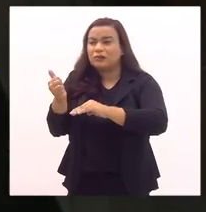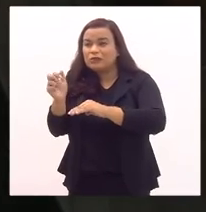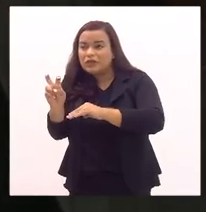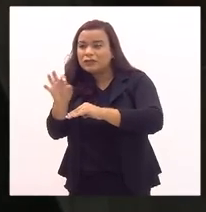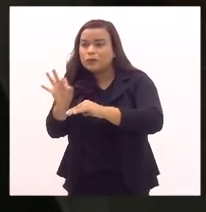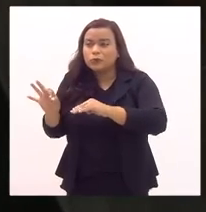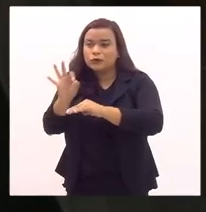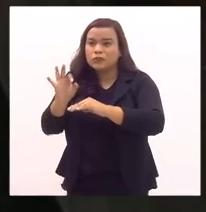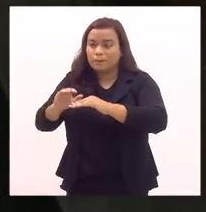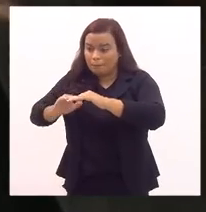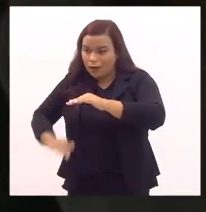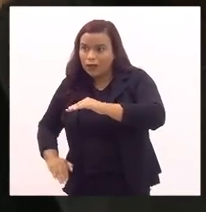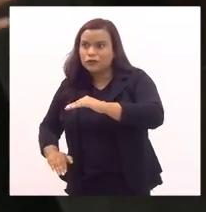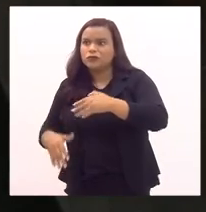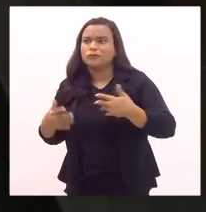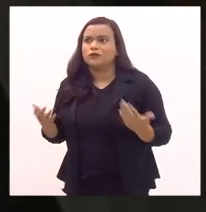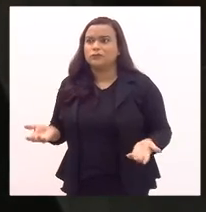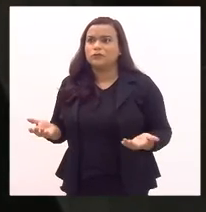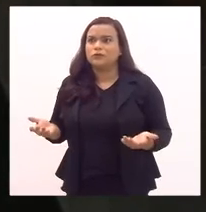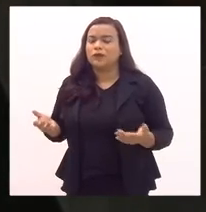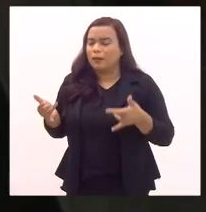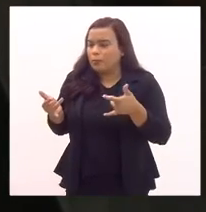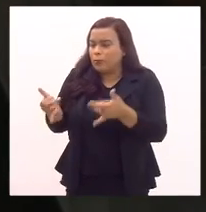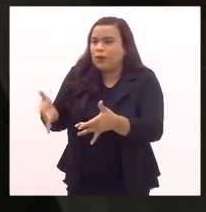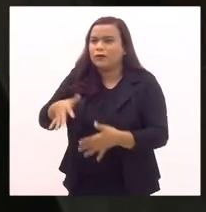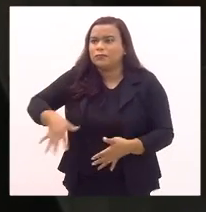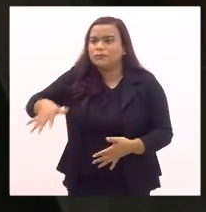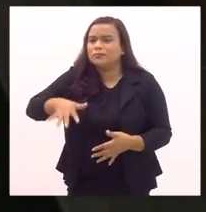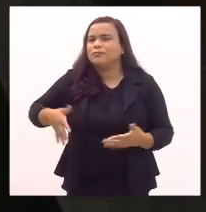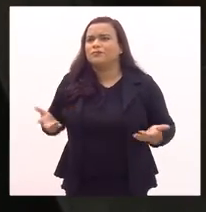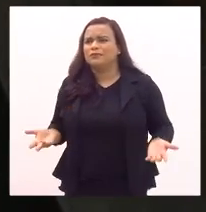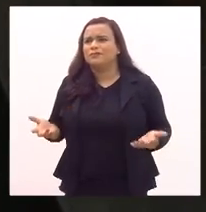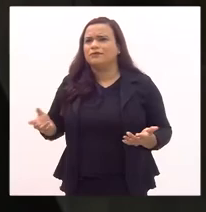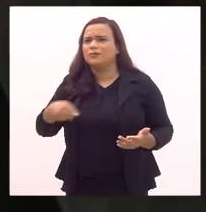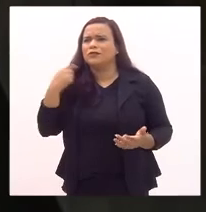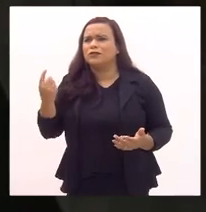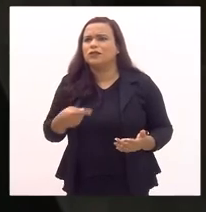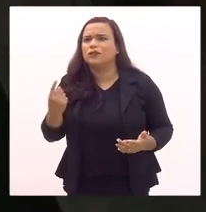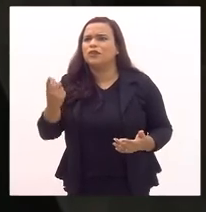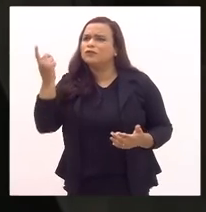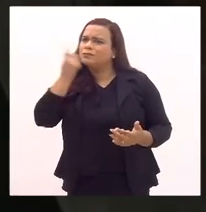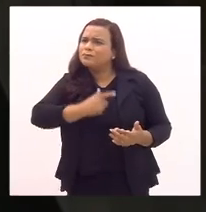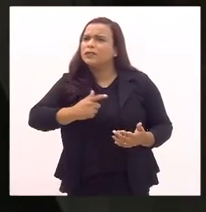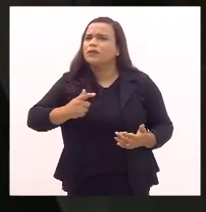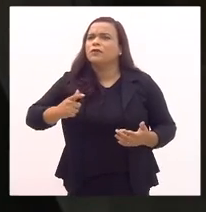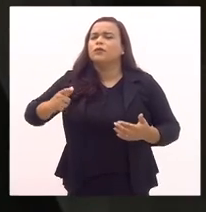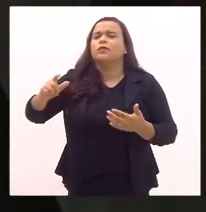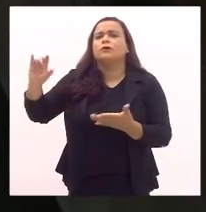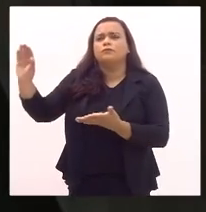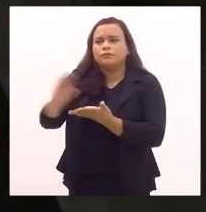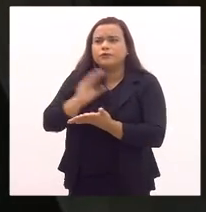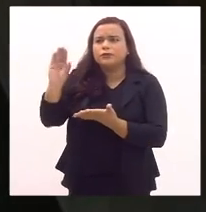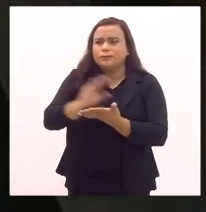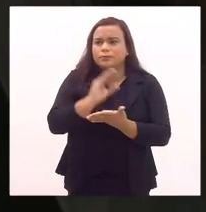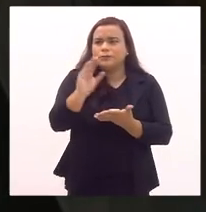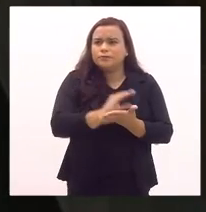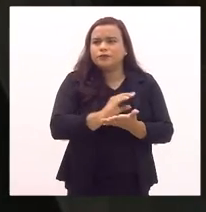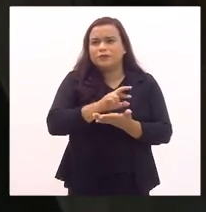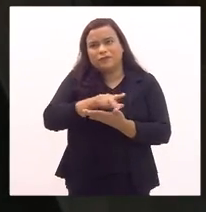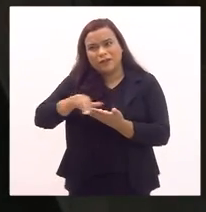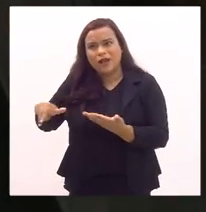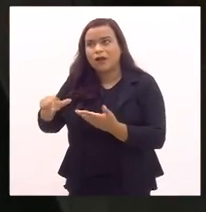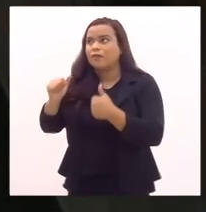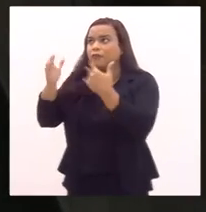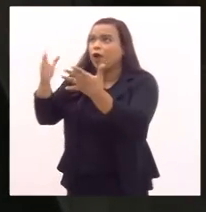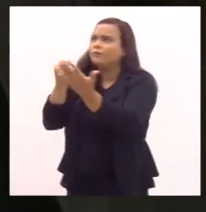capacidade de refino abandonamos o parque de refino e portanto os derivados do nosso petróleo possamos amar era Que Nós já